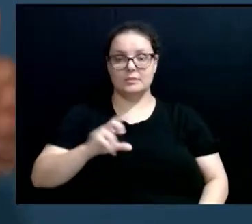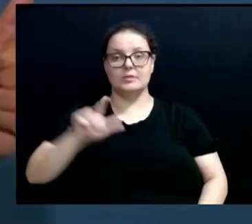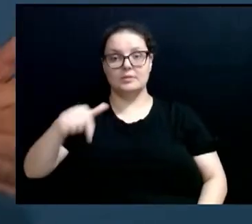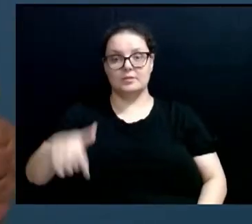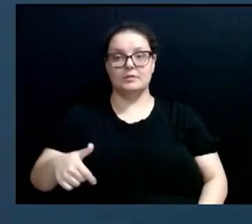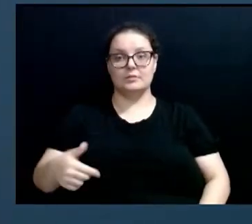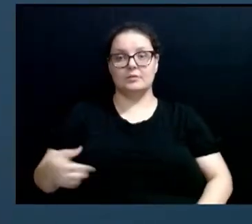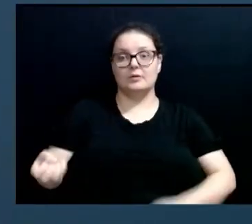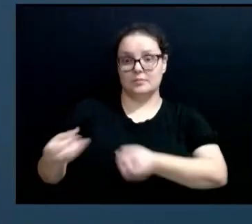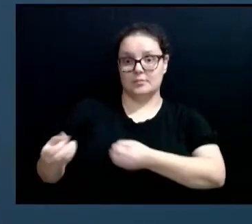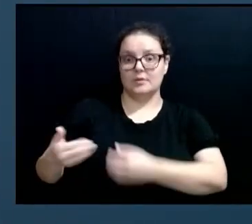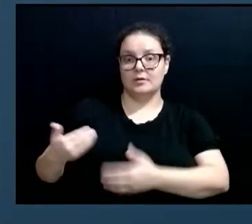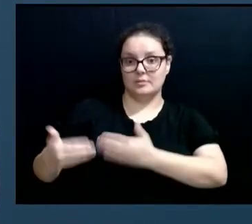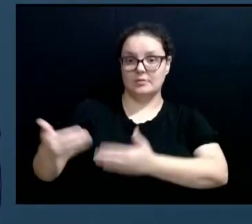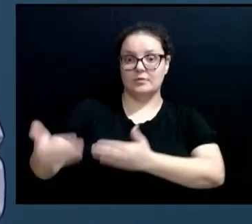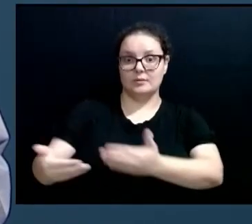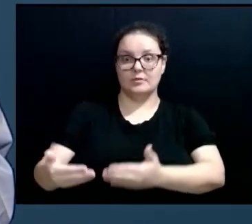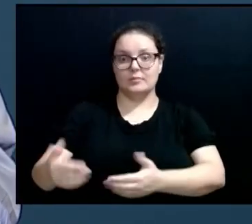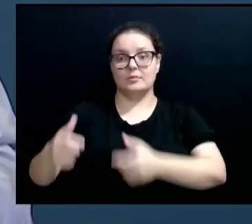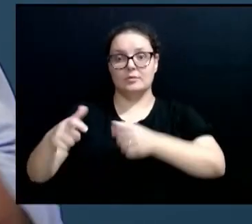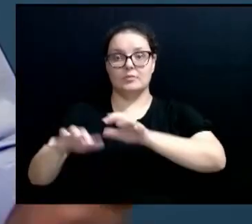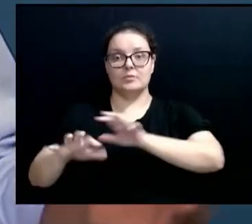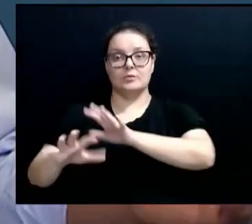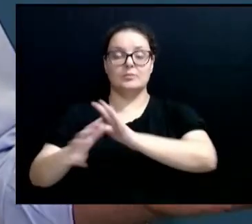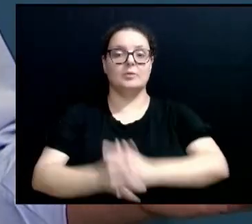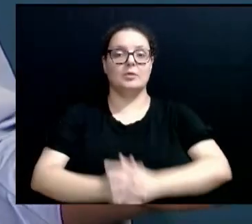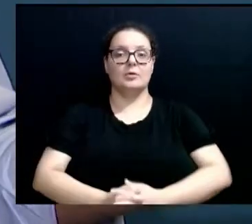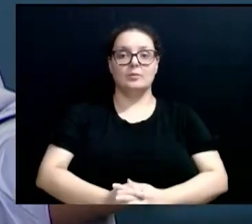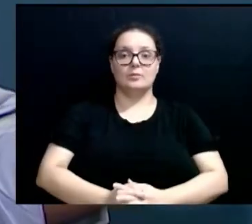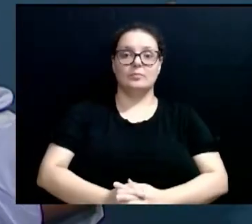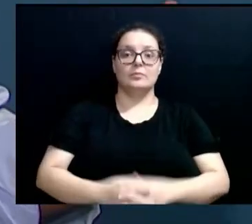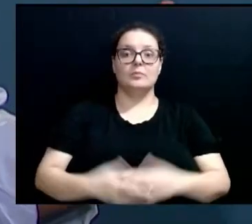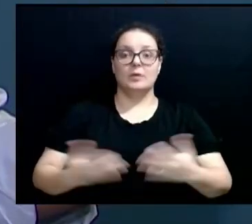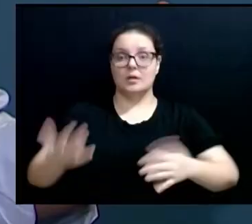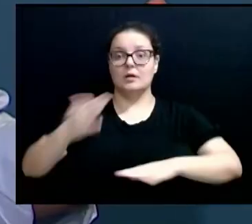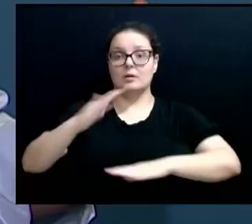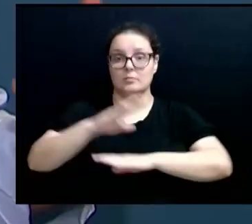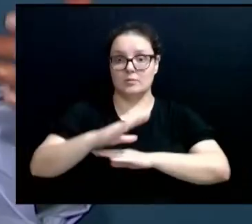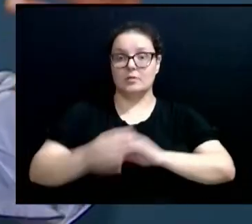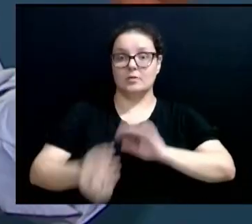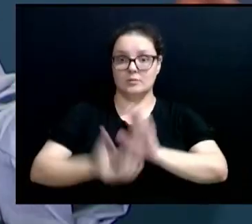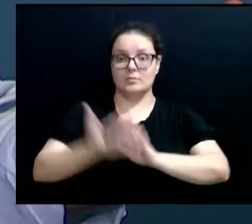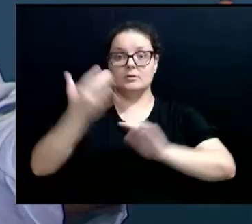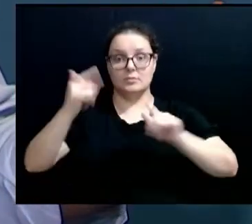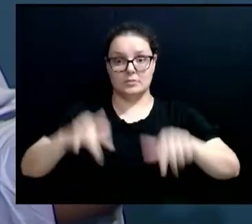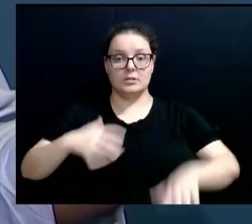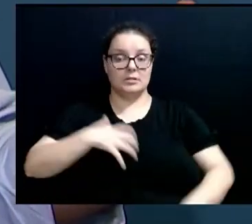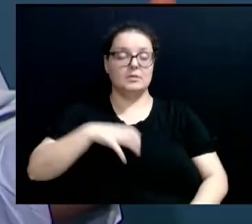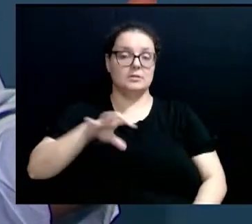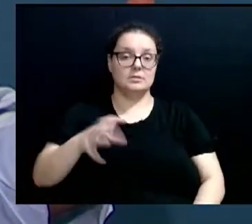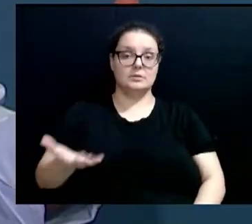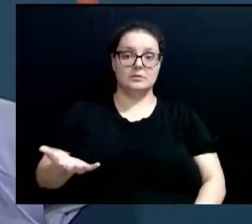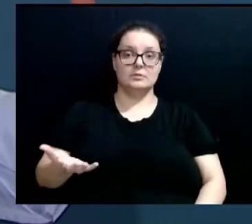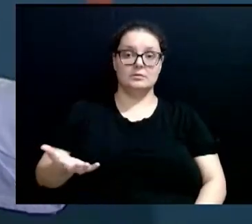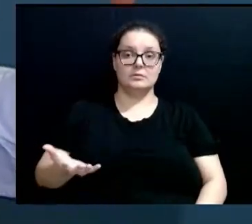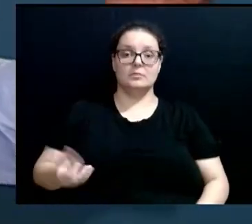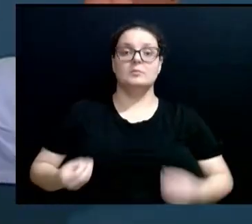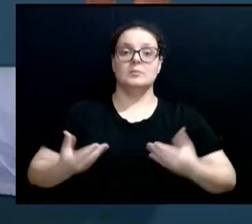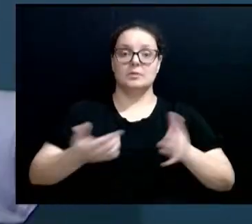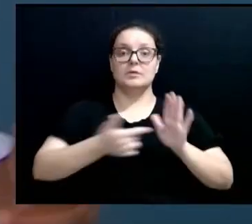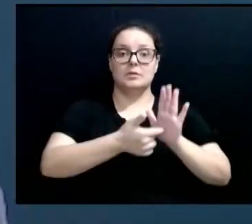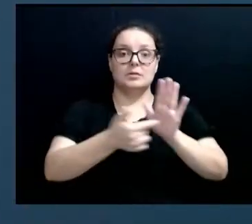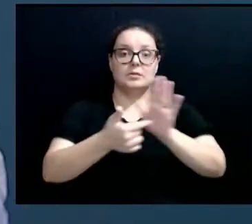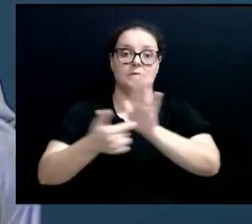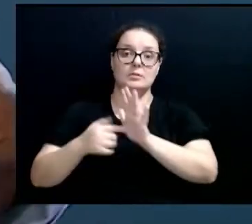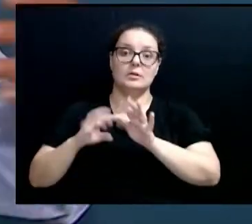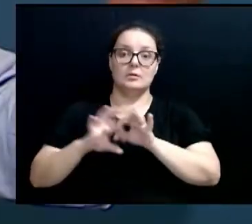aqui do bloco. A Câmara, inclusive, criou esse espaço exatamente para isso, né? Para trazer exposições, para permitir que as pessoas